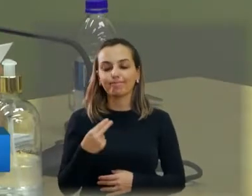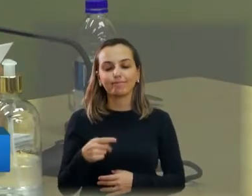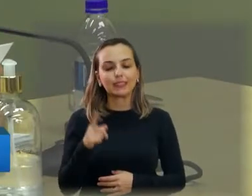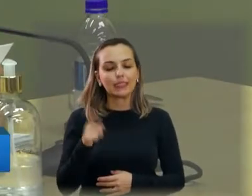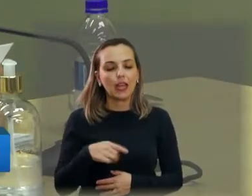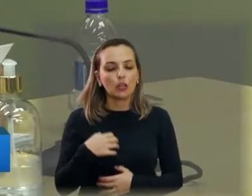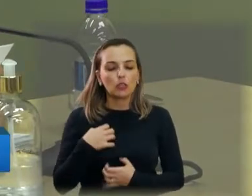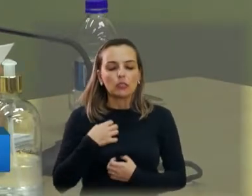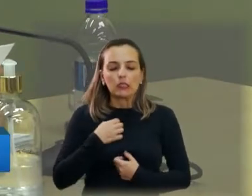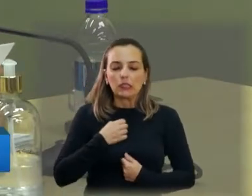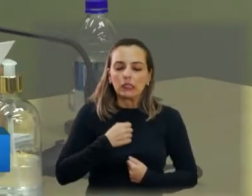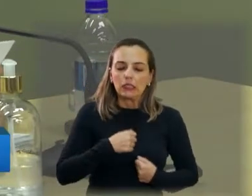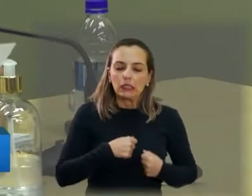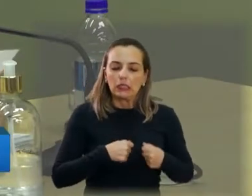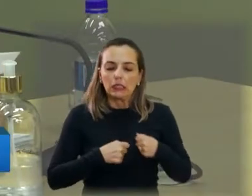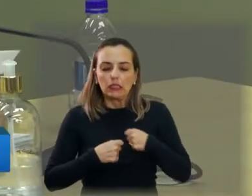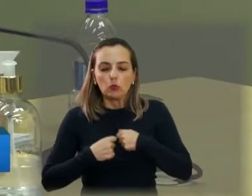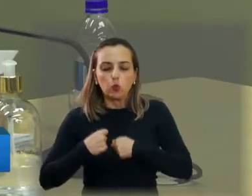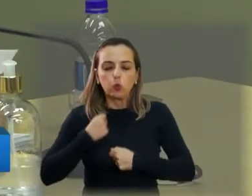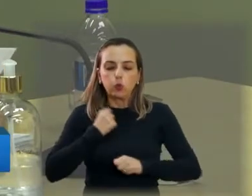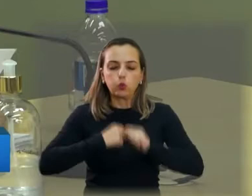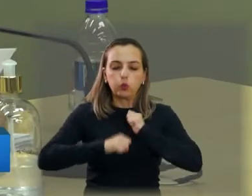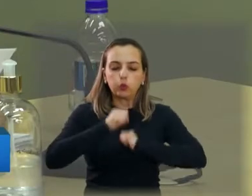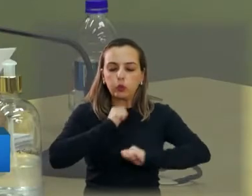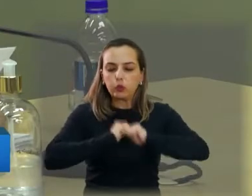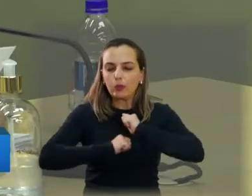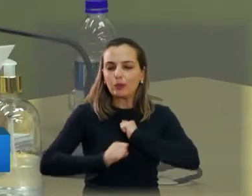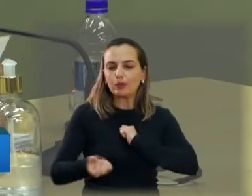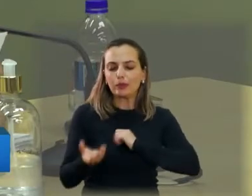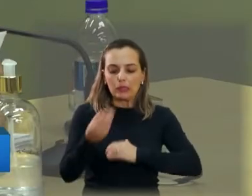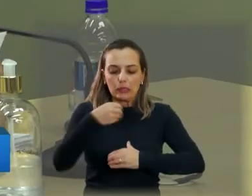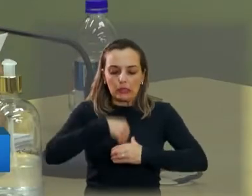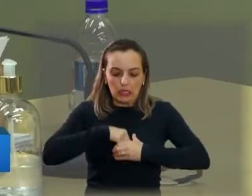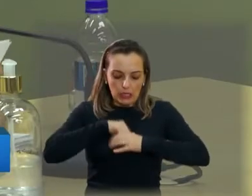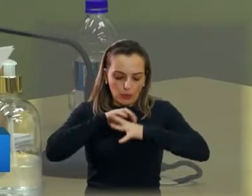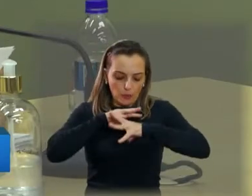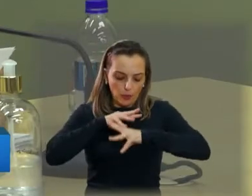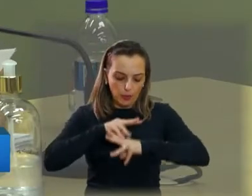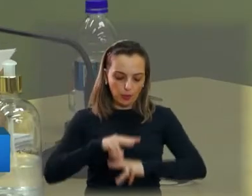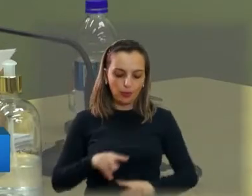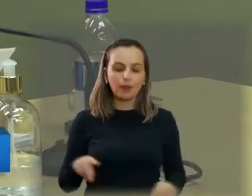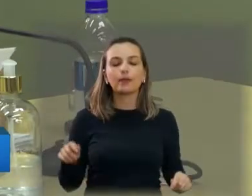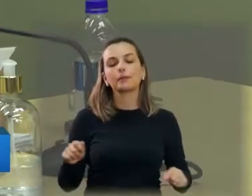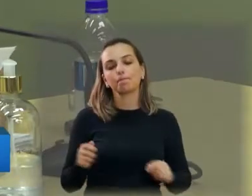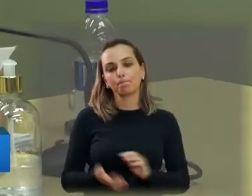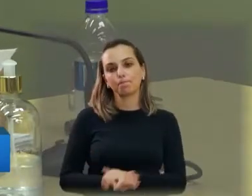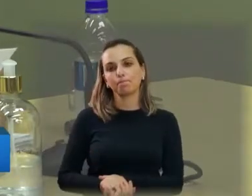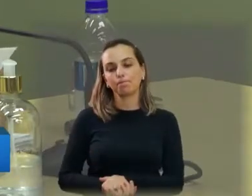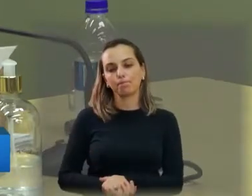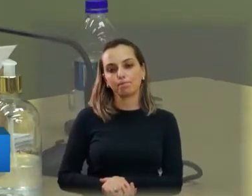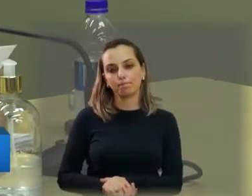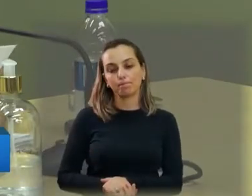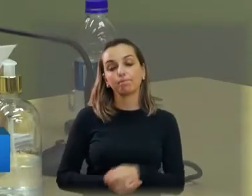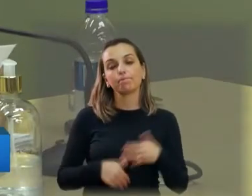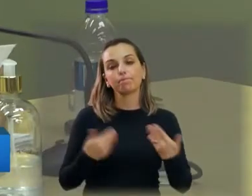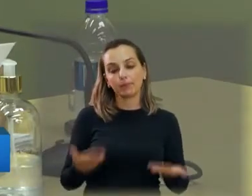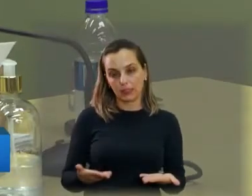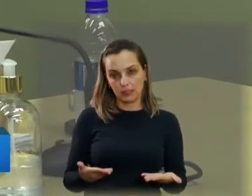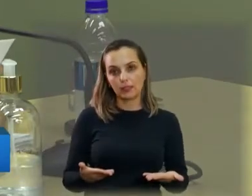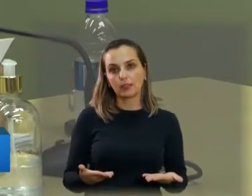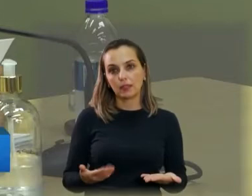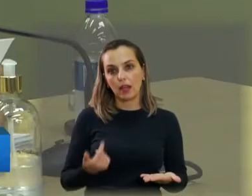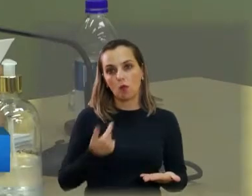uma angústia, uma ansiedade que judia demais da gente, tá? Então, em nome